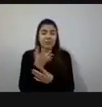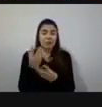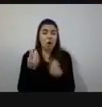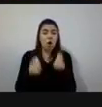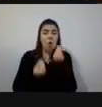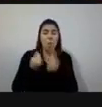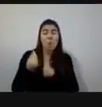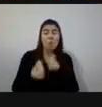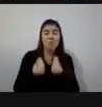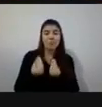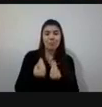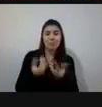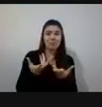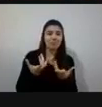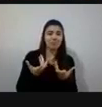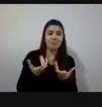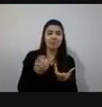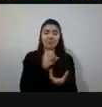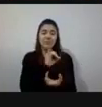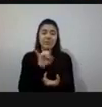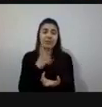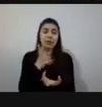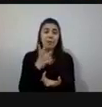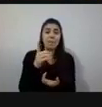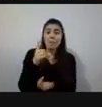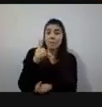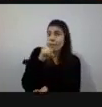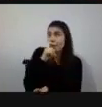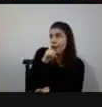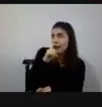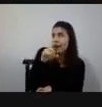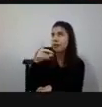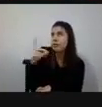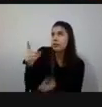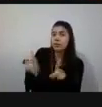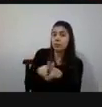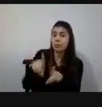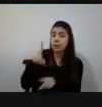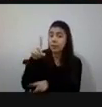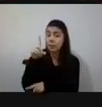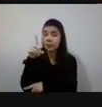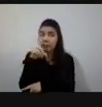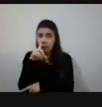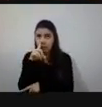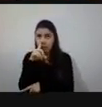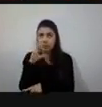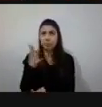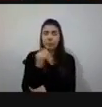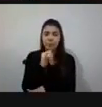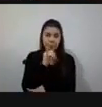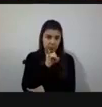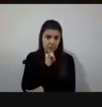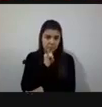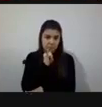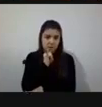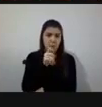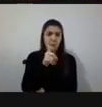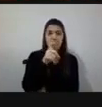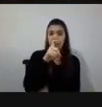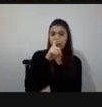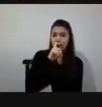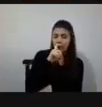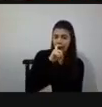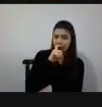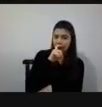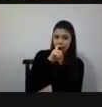pessoas, por exemplo, se for pai e mãe, digamos, uma situação em que o pai abusa da filha ou do